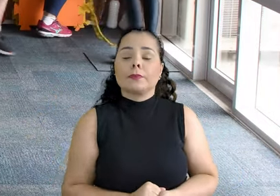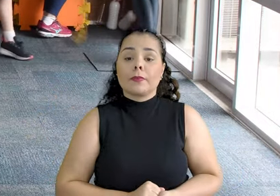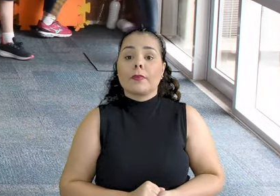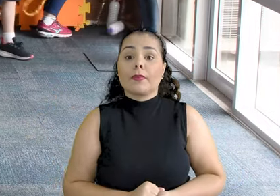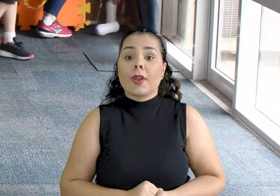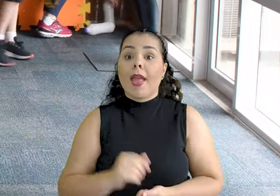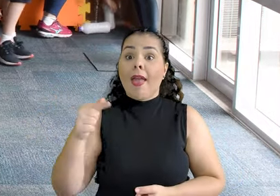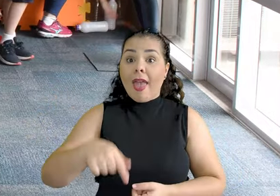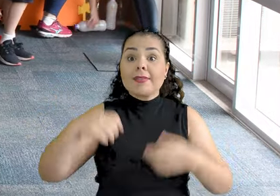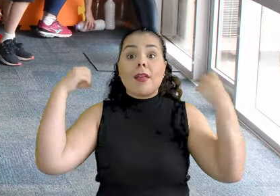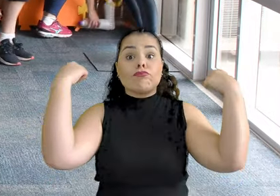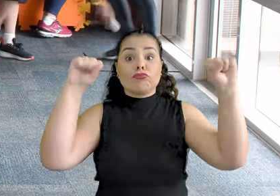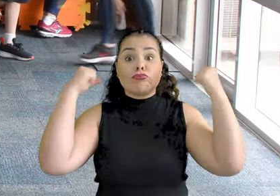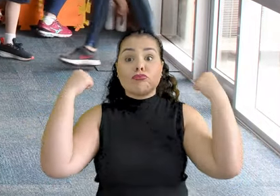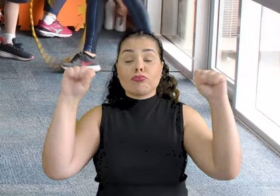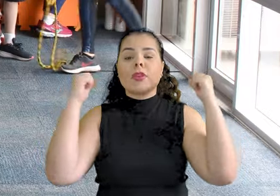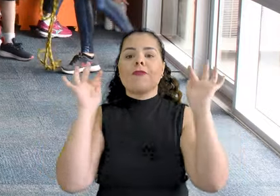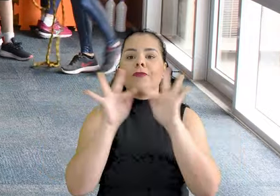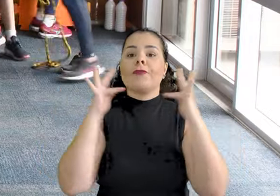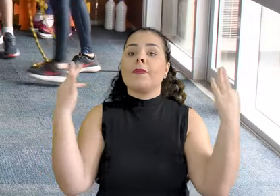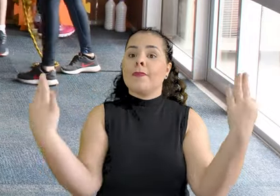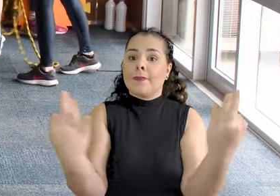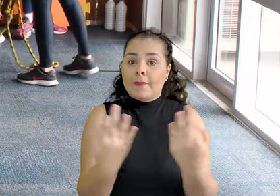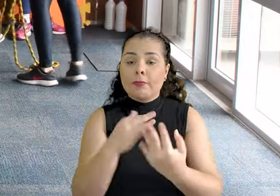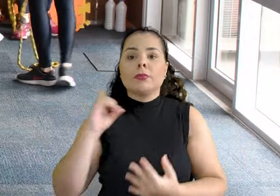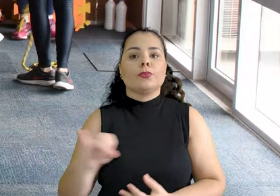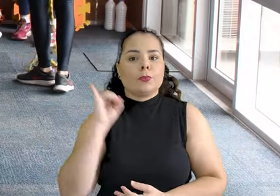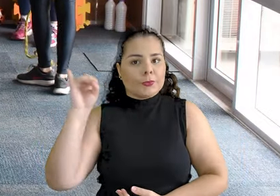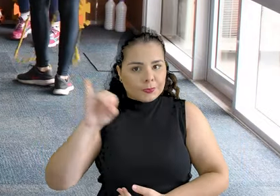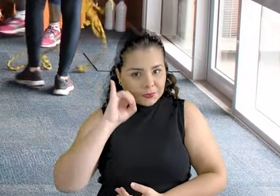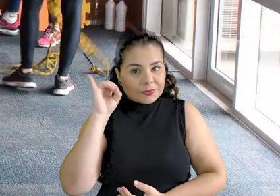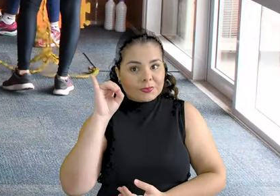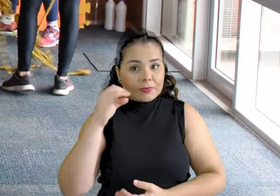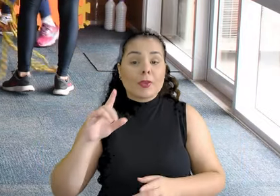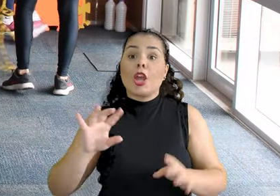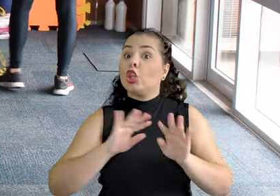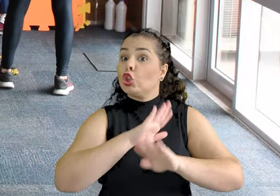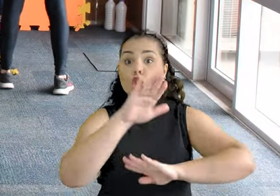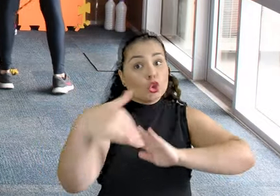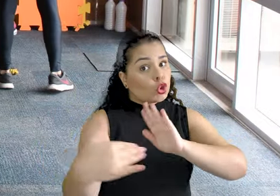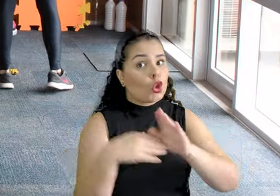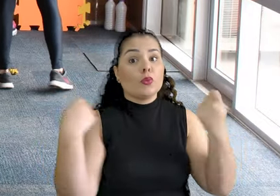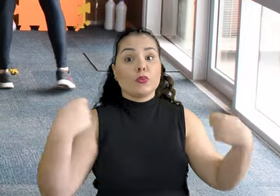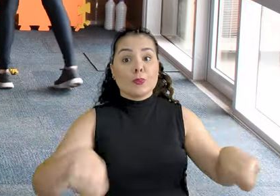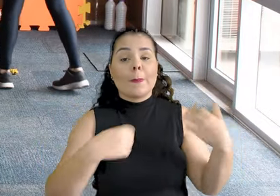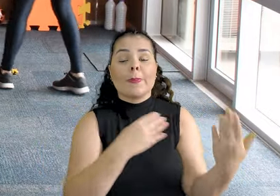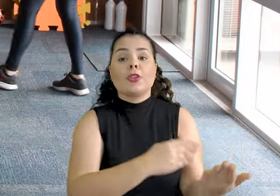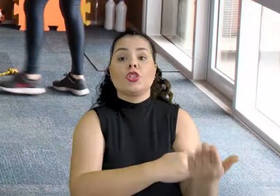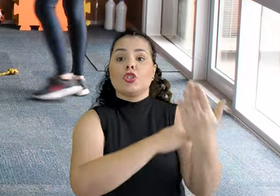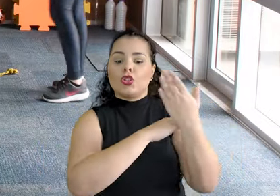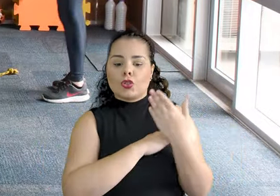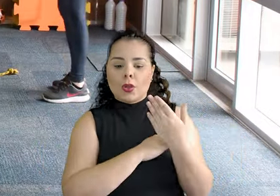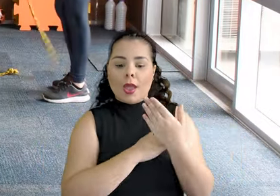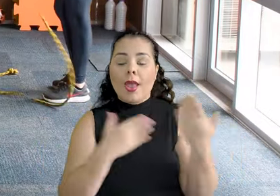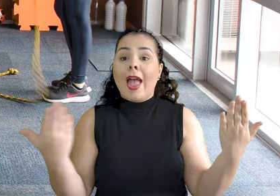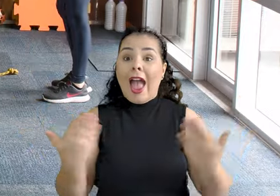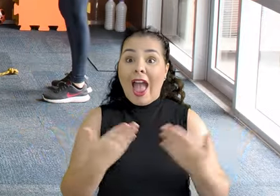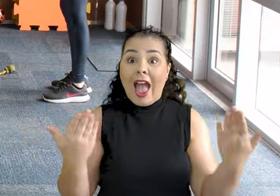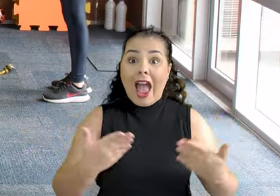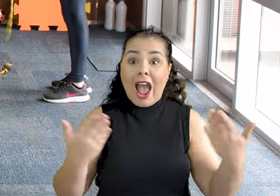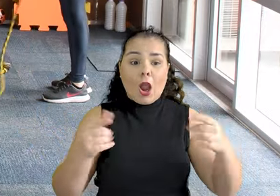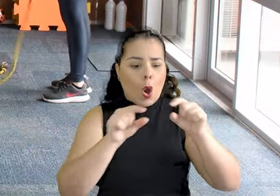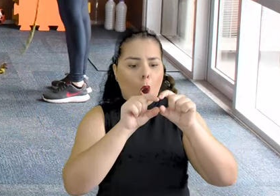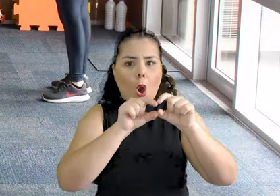Nessa atividade família, todo mundo ajuda. Beleza? Então me ajuda aqui a abrir uma corda